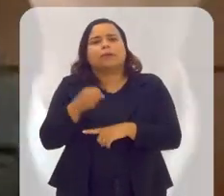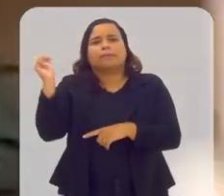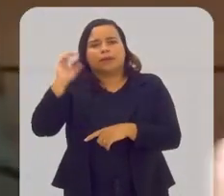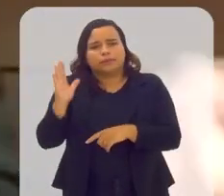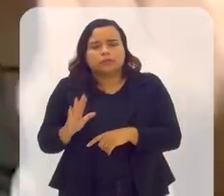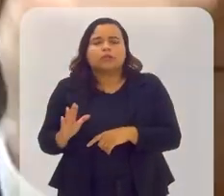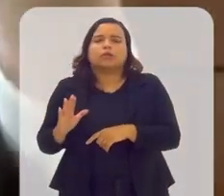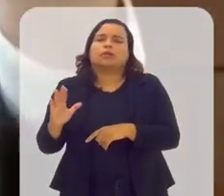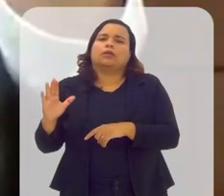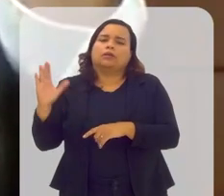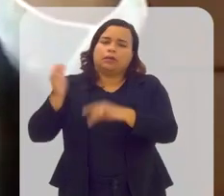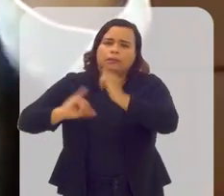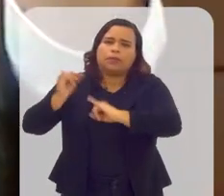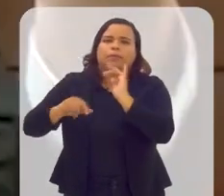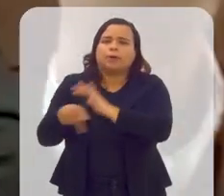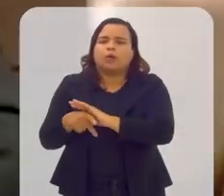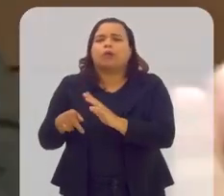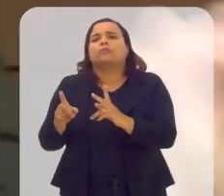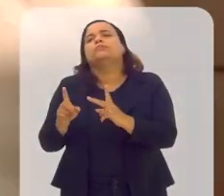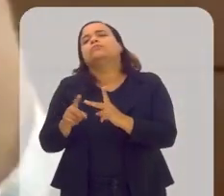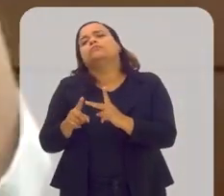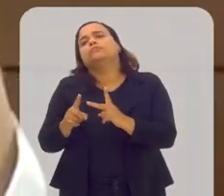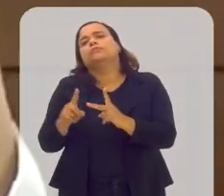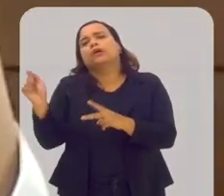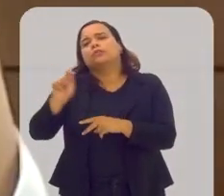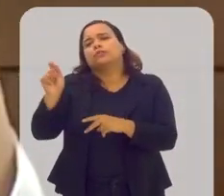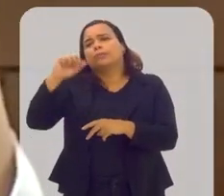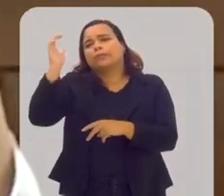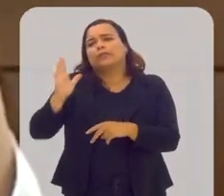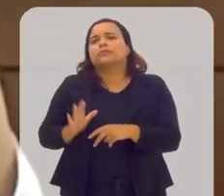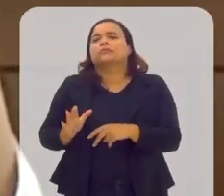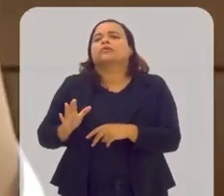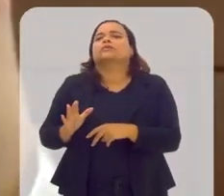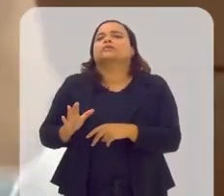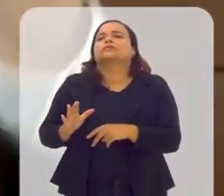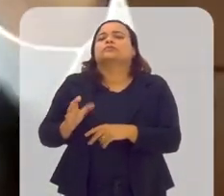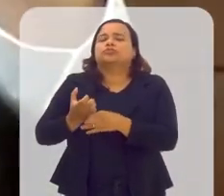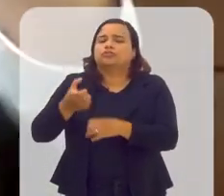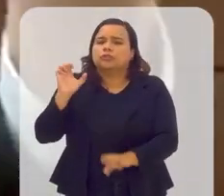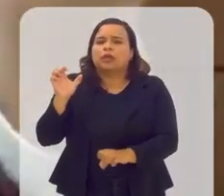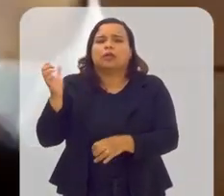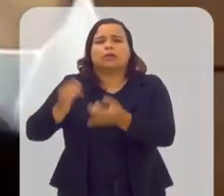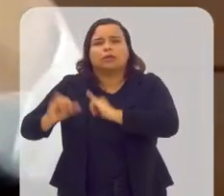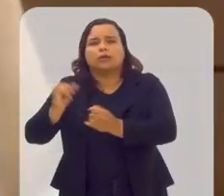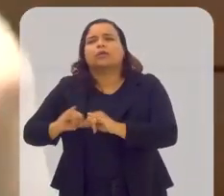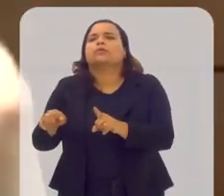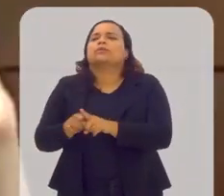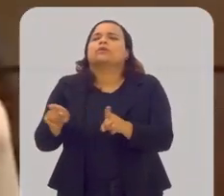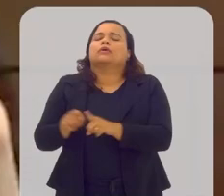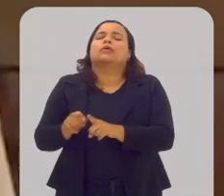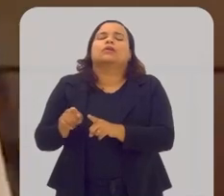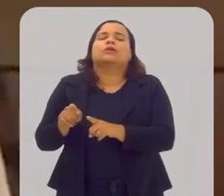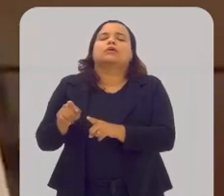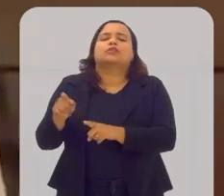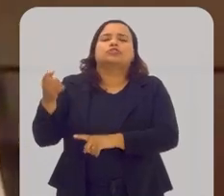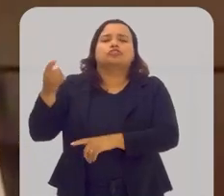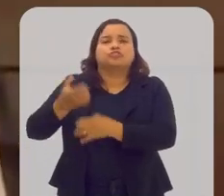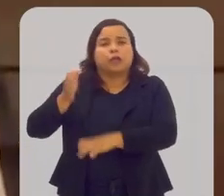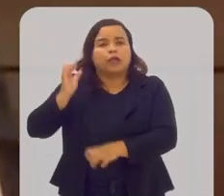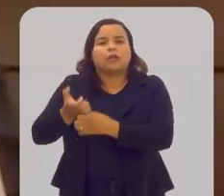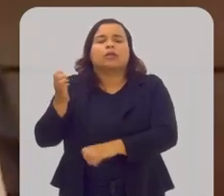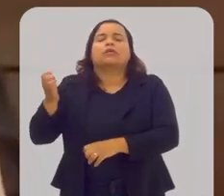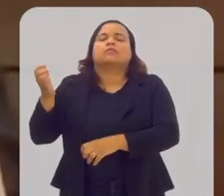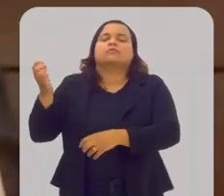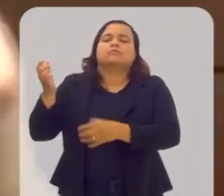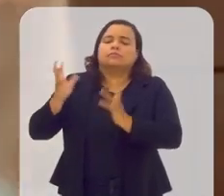a Sociedade Brasileira de Química, a Associação Brasileira de Engenharia Química, a Associação Brasileira de Engenharia